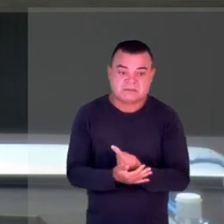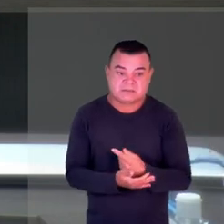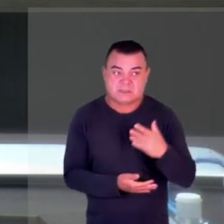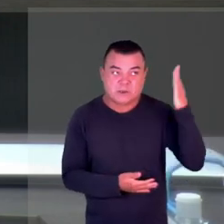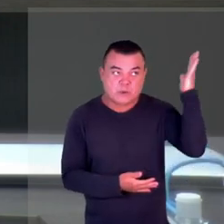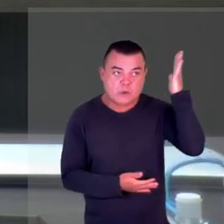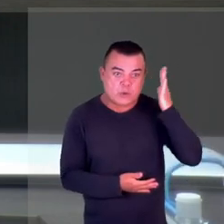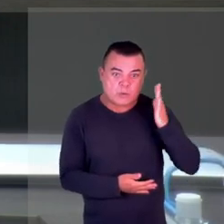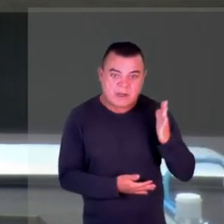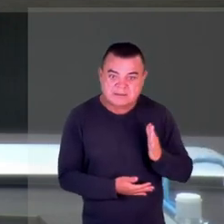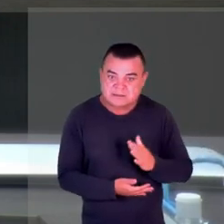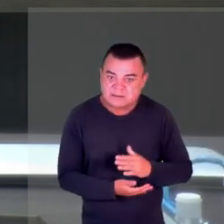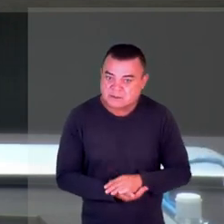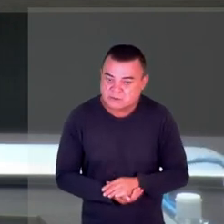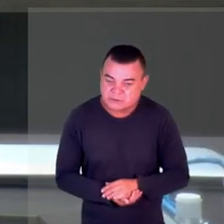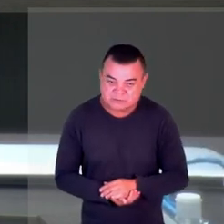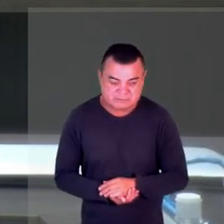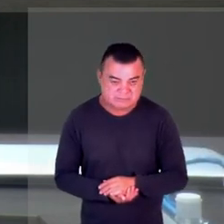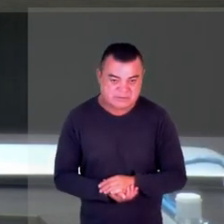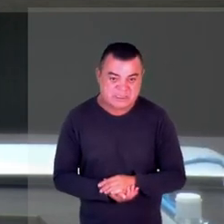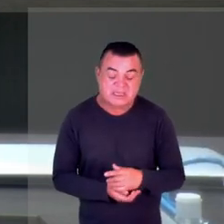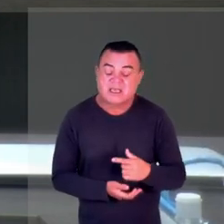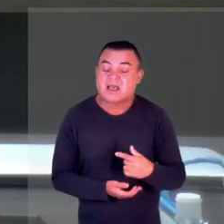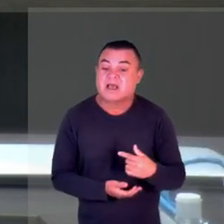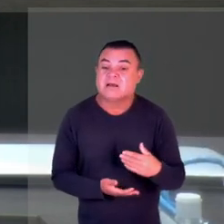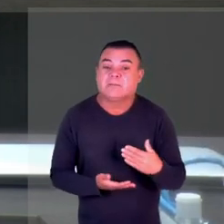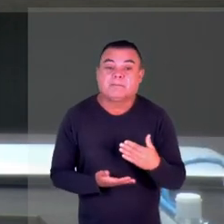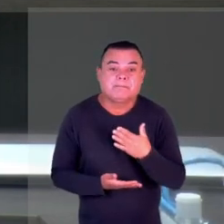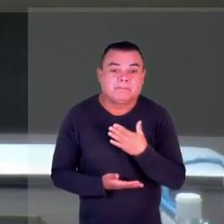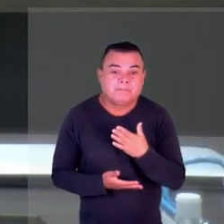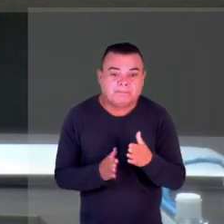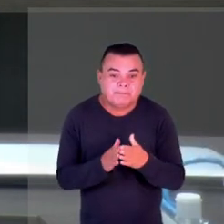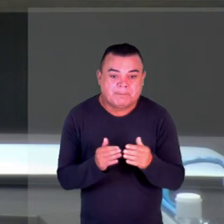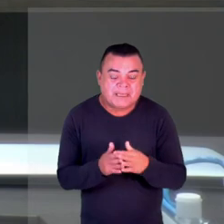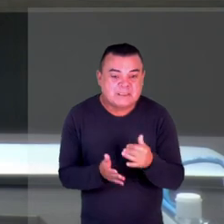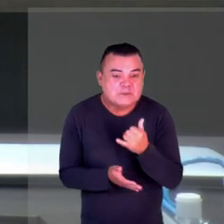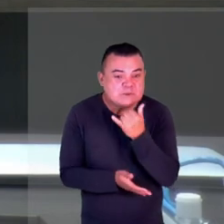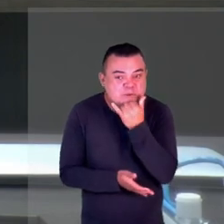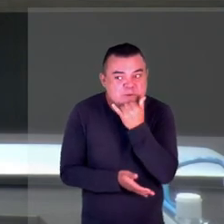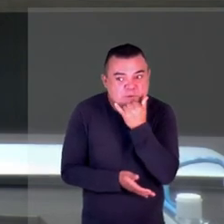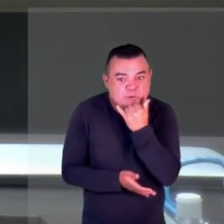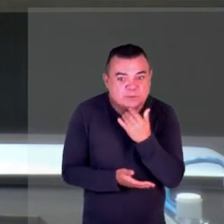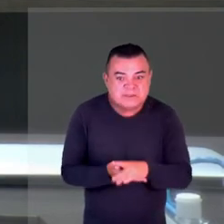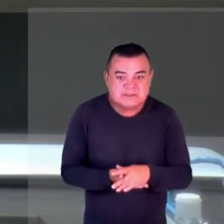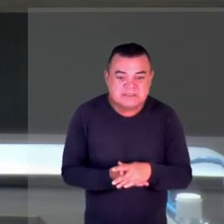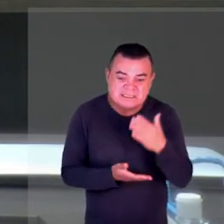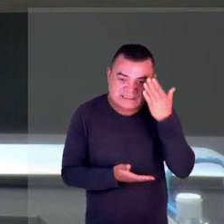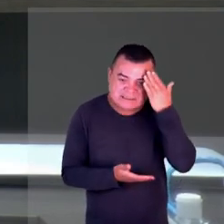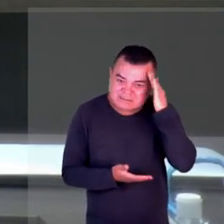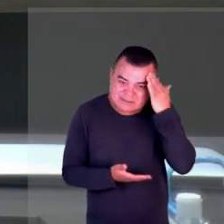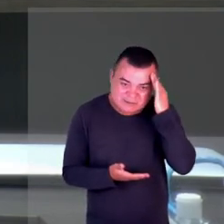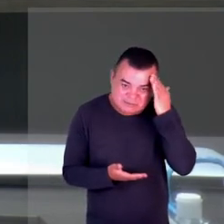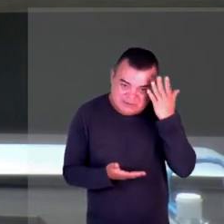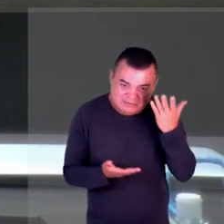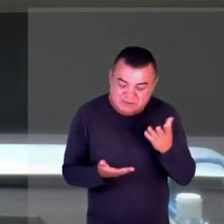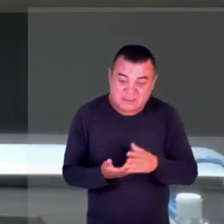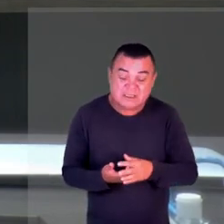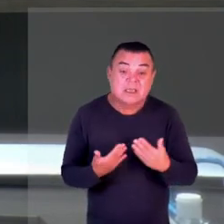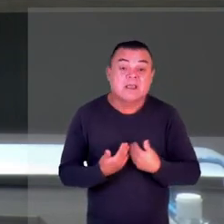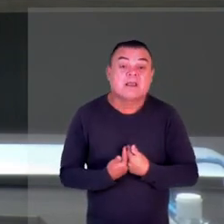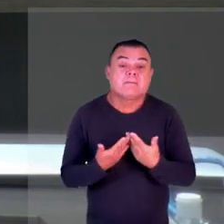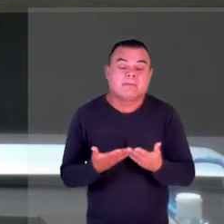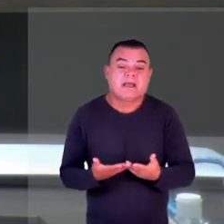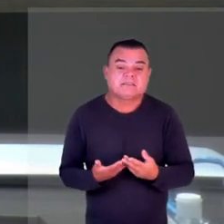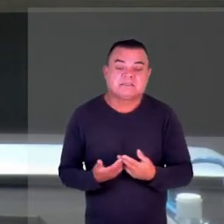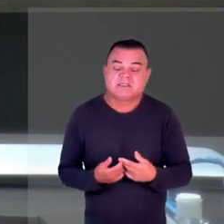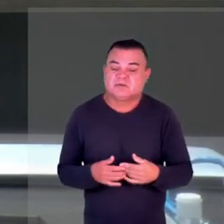né não de de forma nenhuma eu até peço desculpa se fiz me entender mal mas eu jamais achei que nos